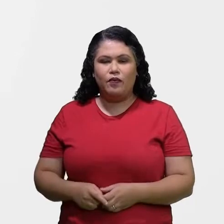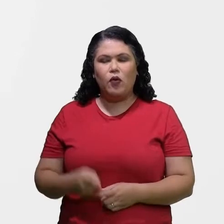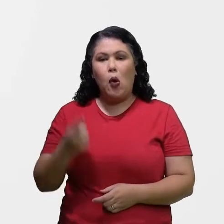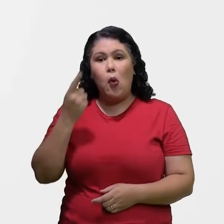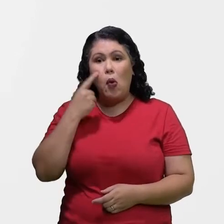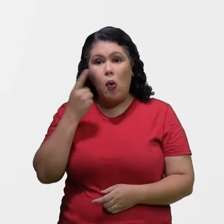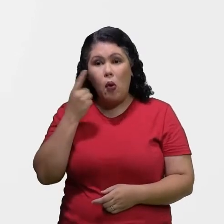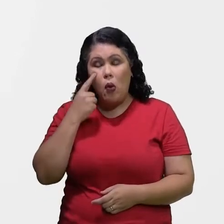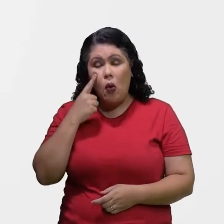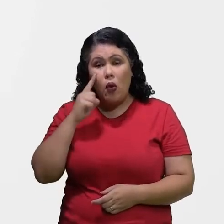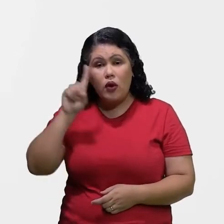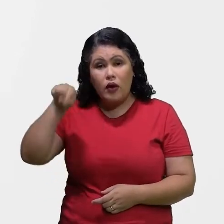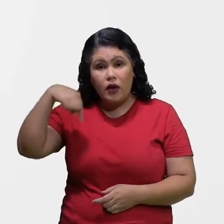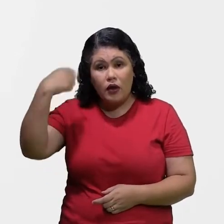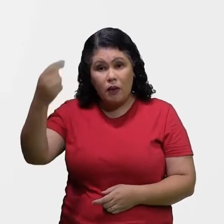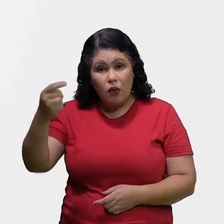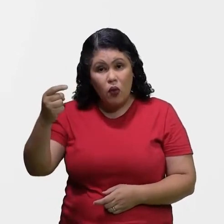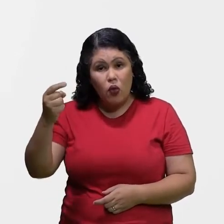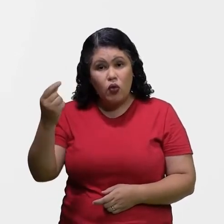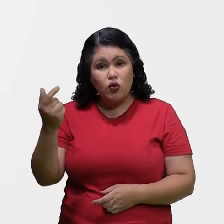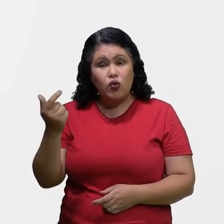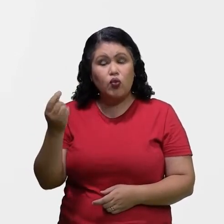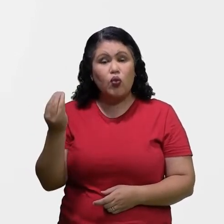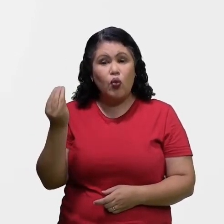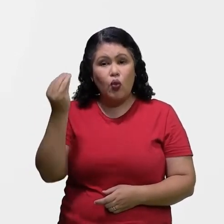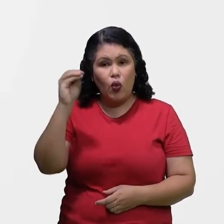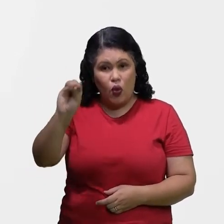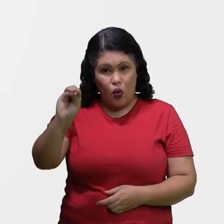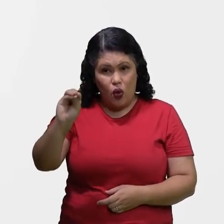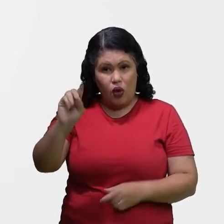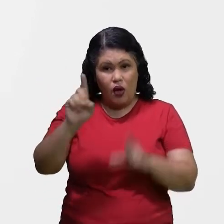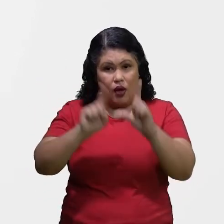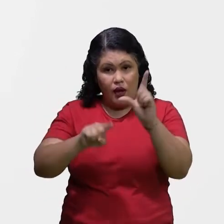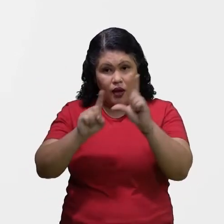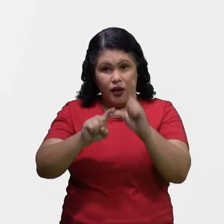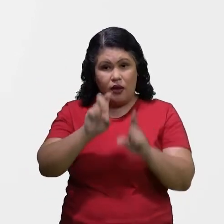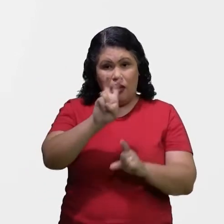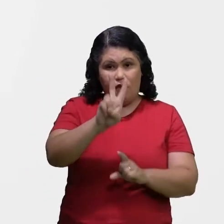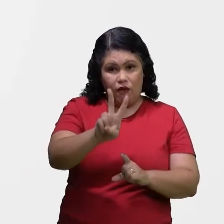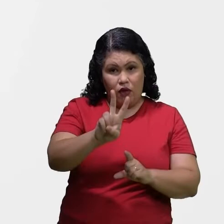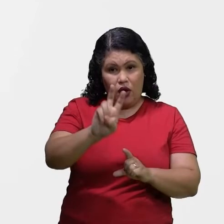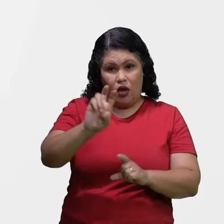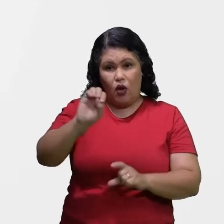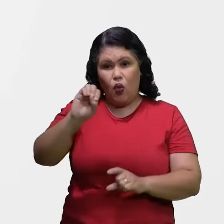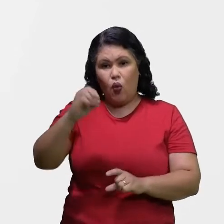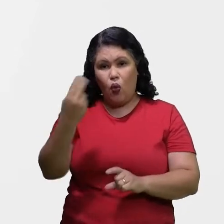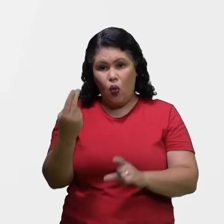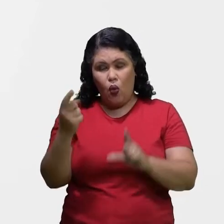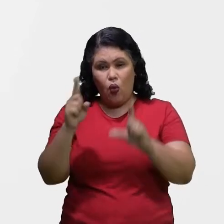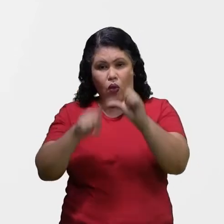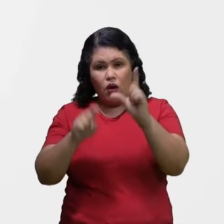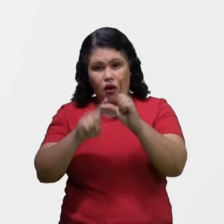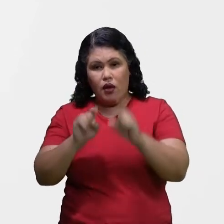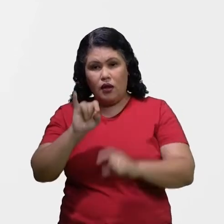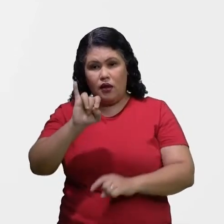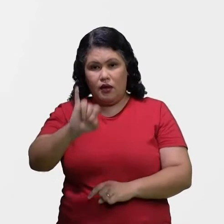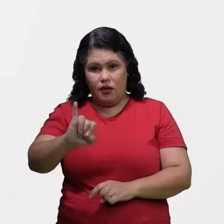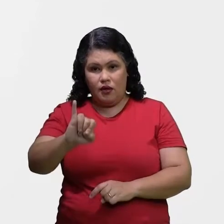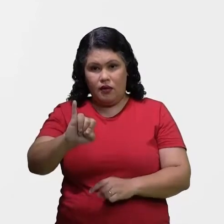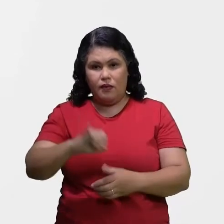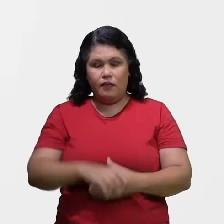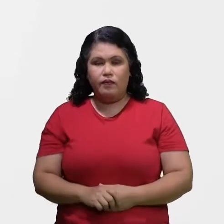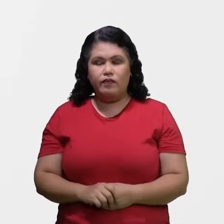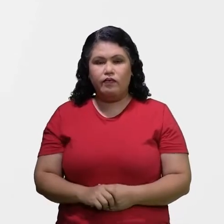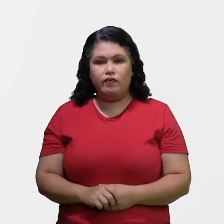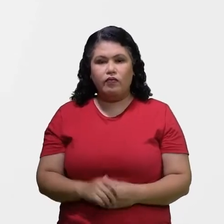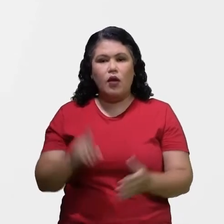e façam as suas considerações respondendo para mim dentro desse quadrado. Então, vertebrados ou invertebrados. Vamos para a